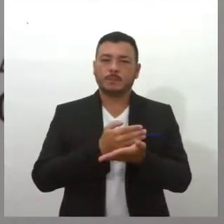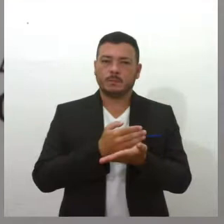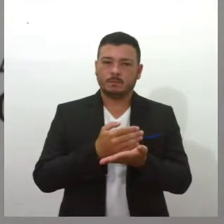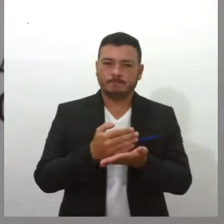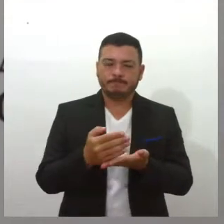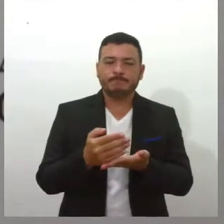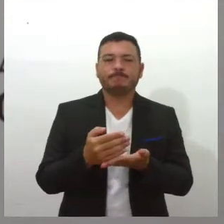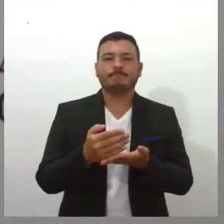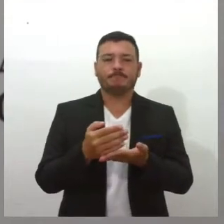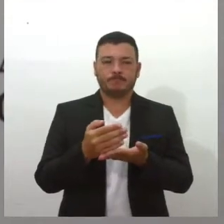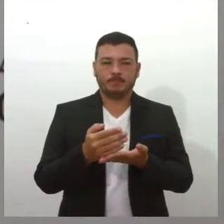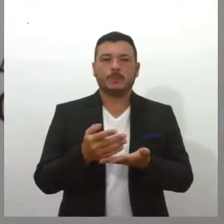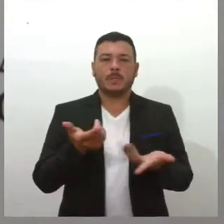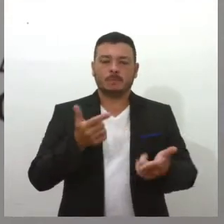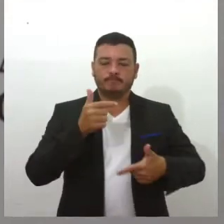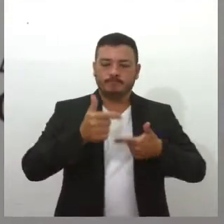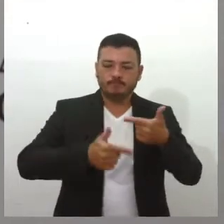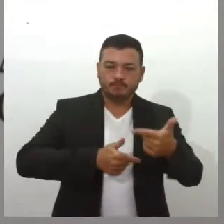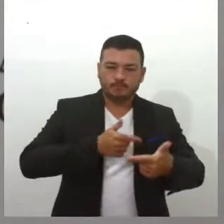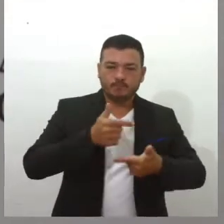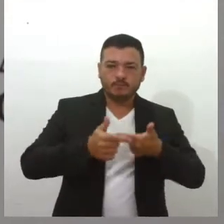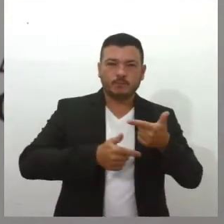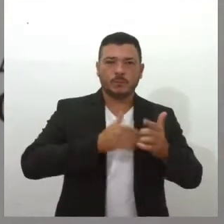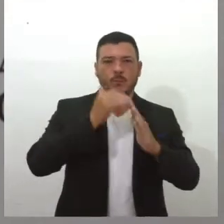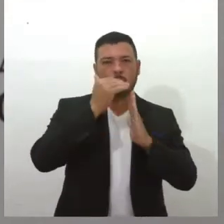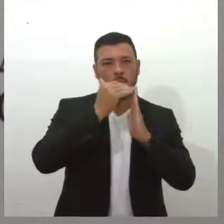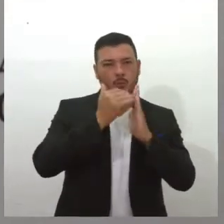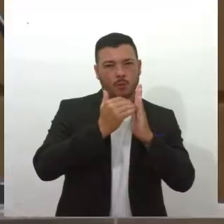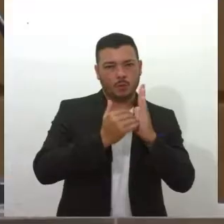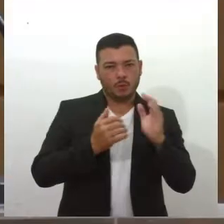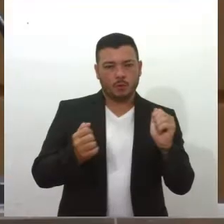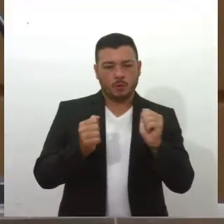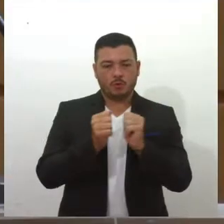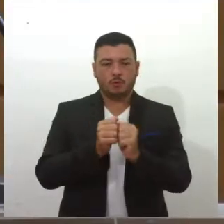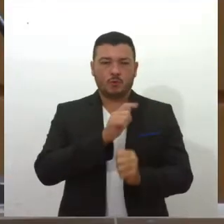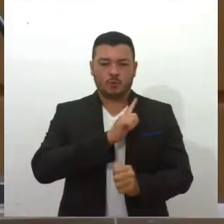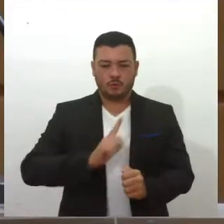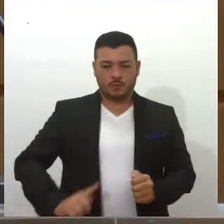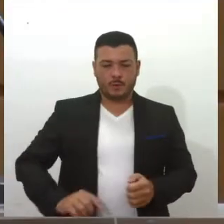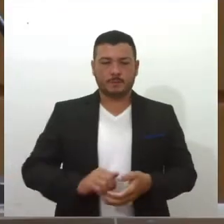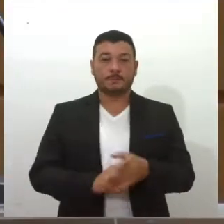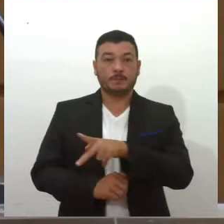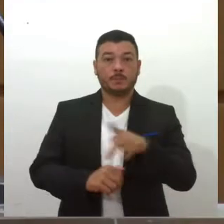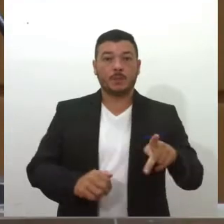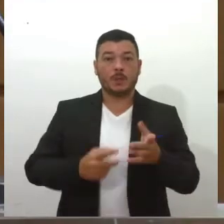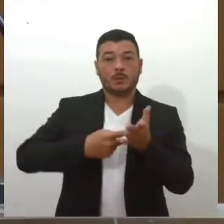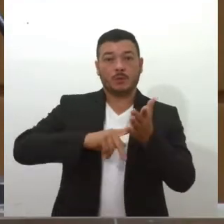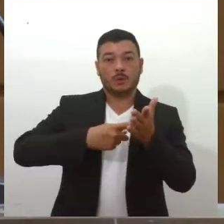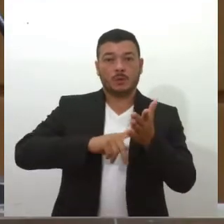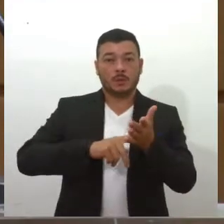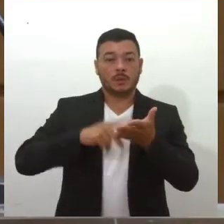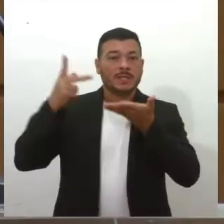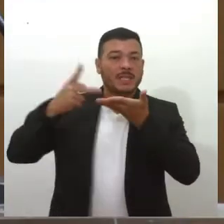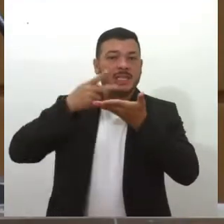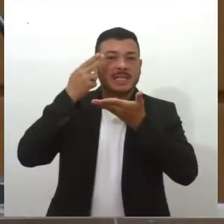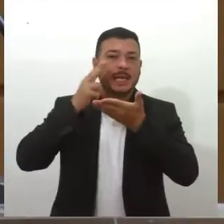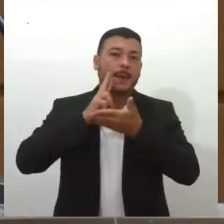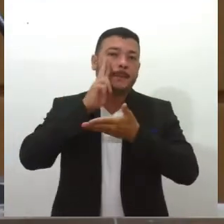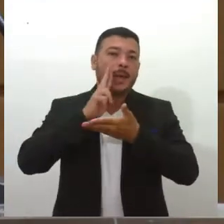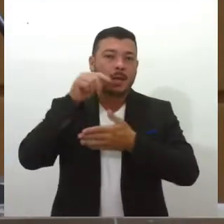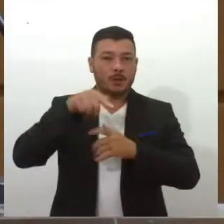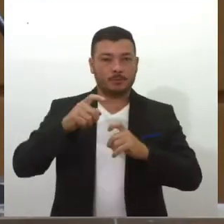né, trabalhando essa pauta junto ao governo. A presidente do Sindicato dos Cirurgiões Dentistas de